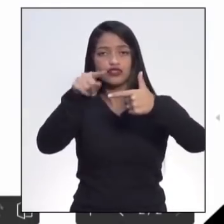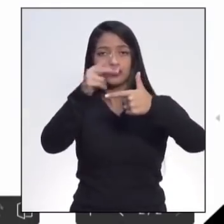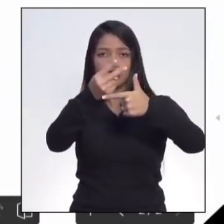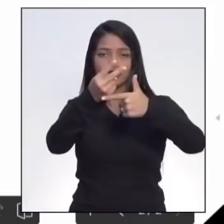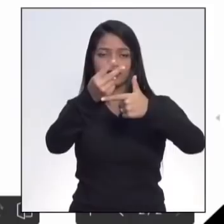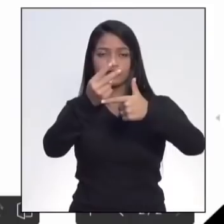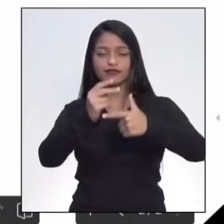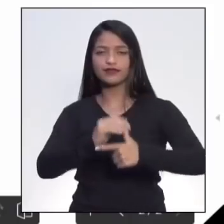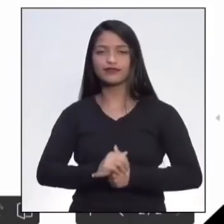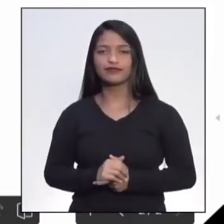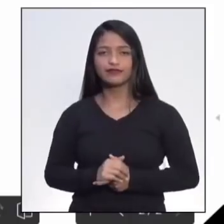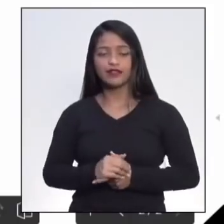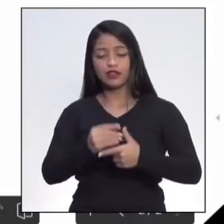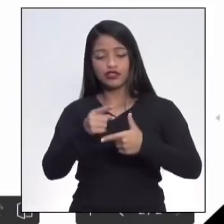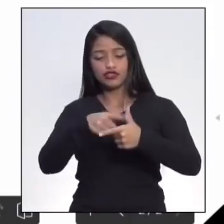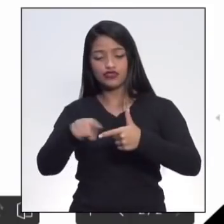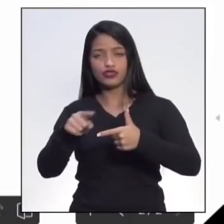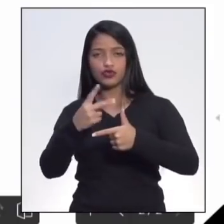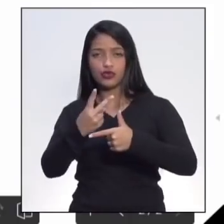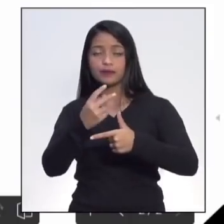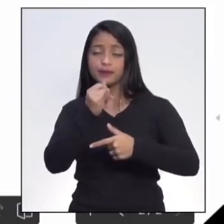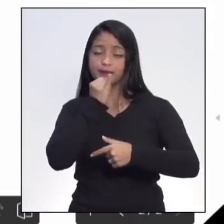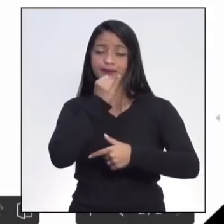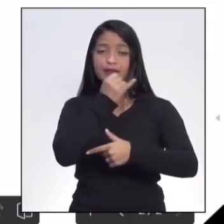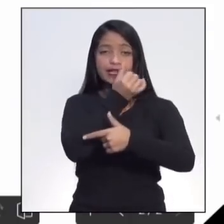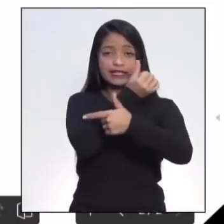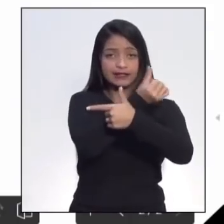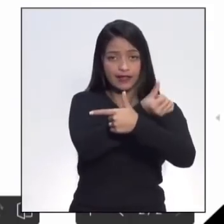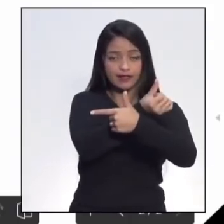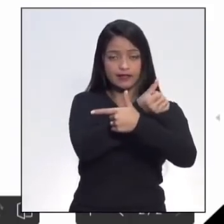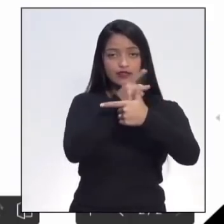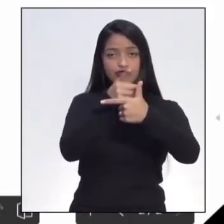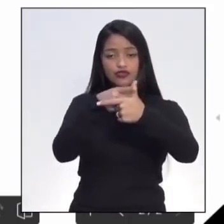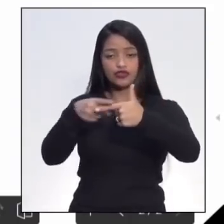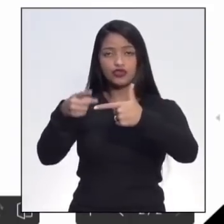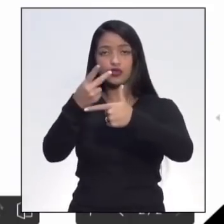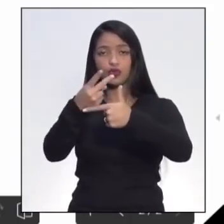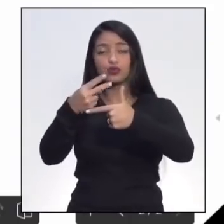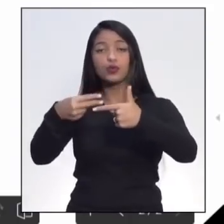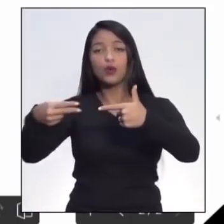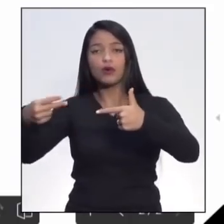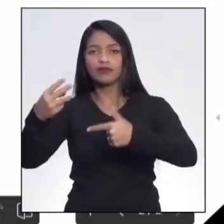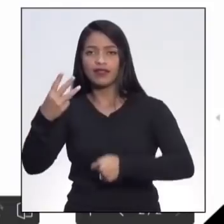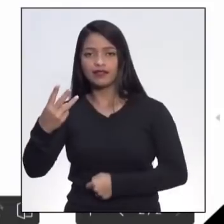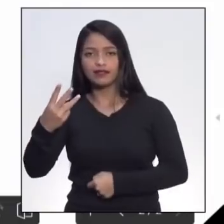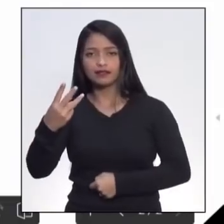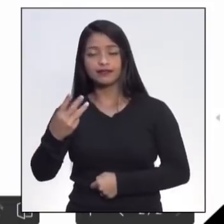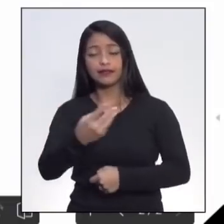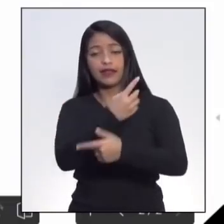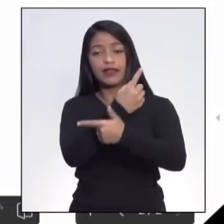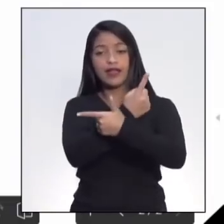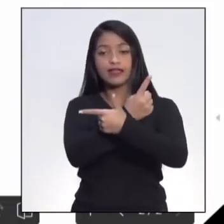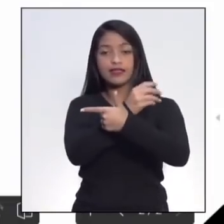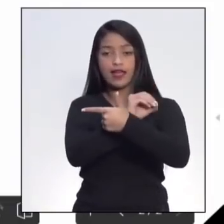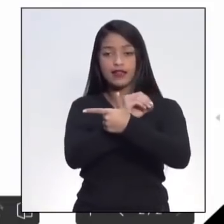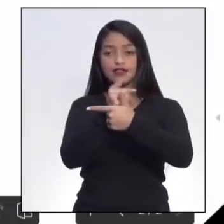6 dividido por 2, 3. 10 dividido por